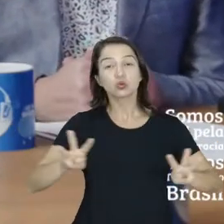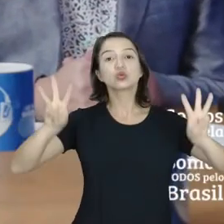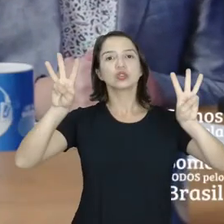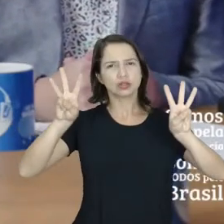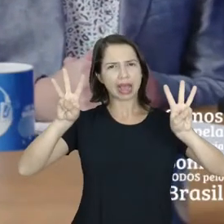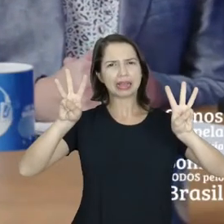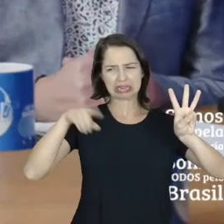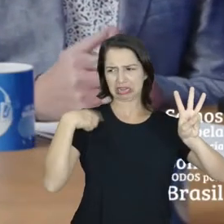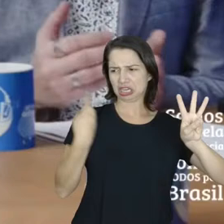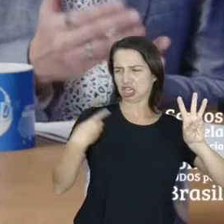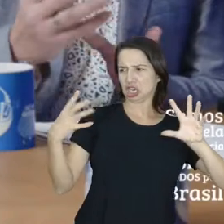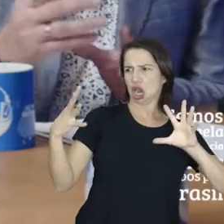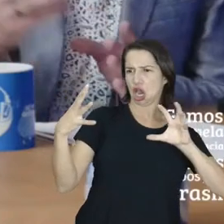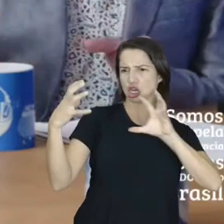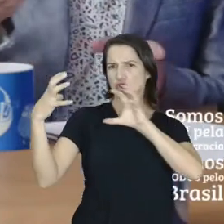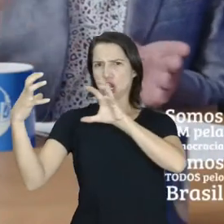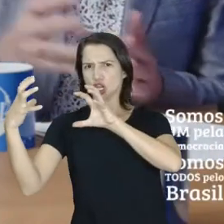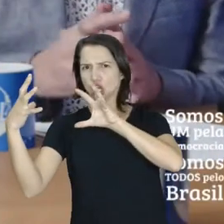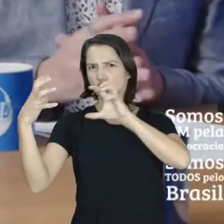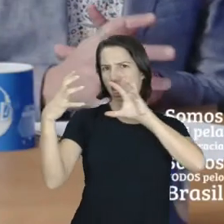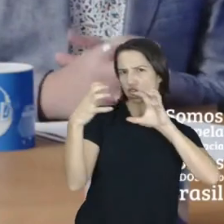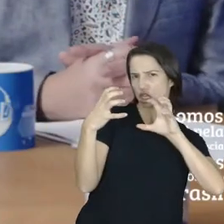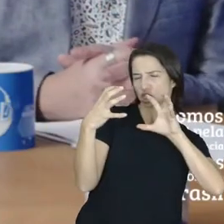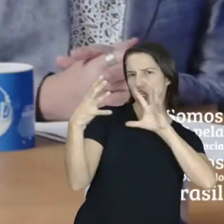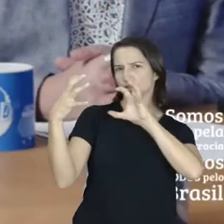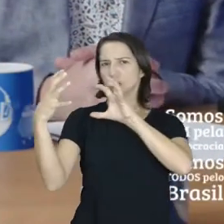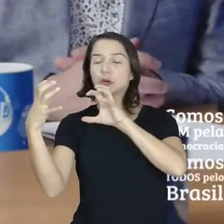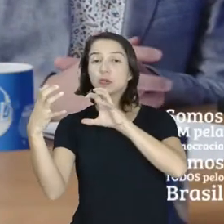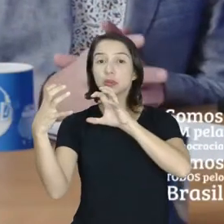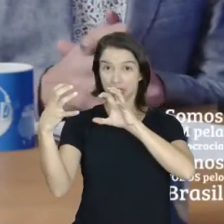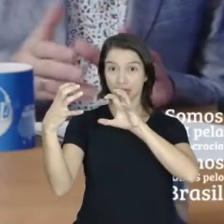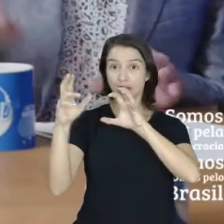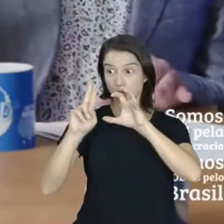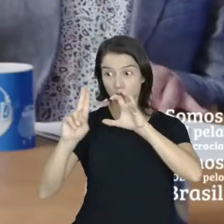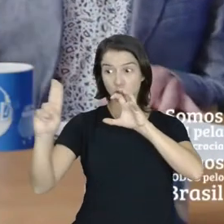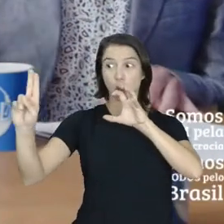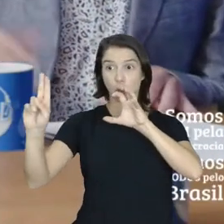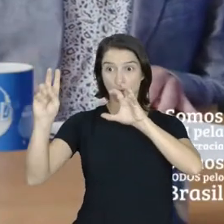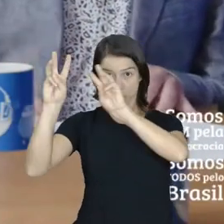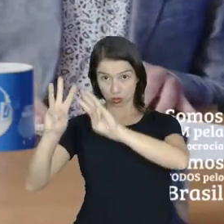briga bastante, chamado pelo nome, vocês já vão entender o porquê, mas...